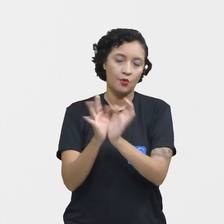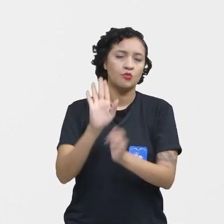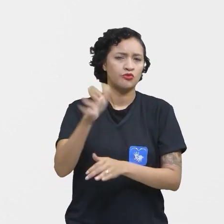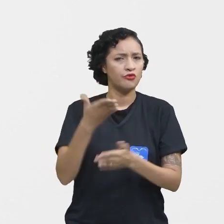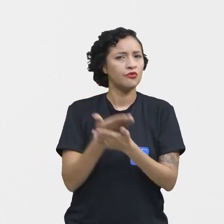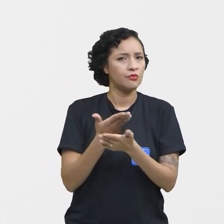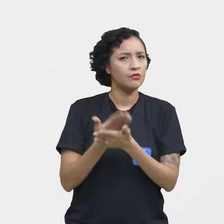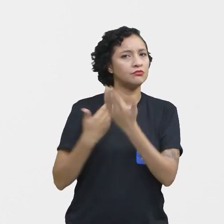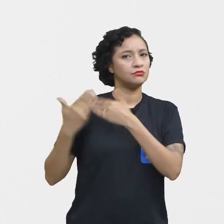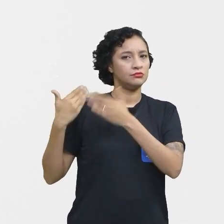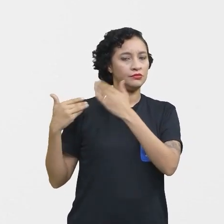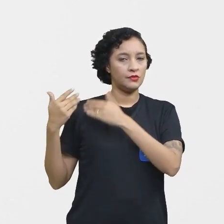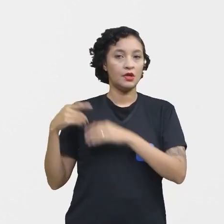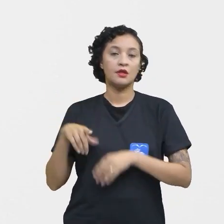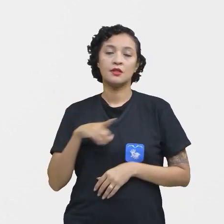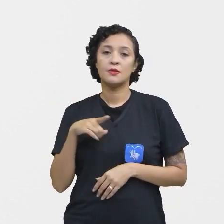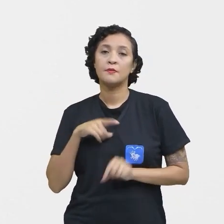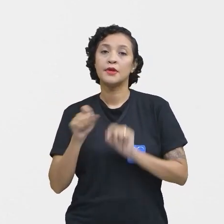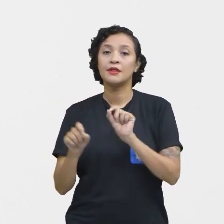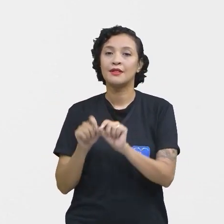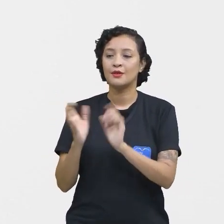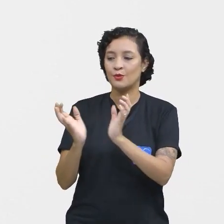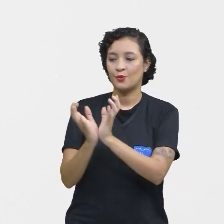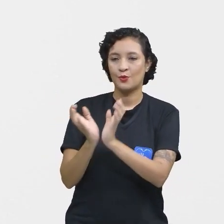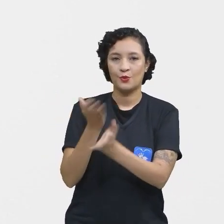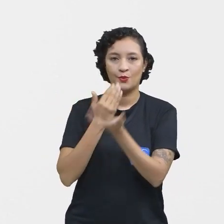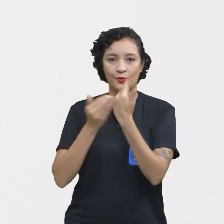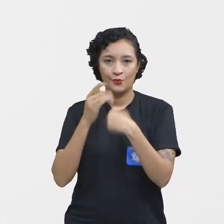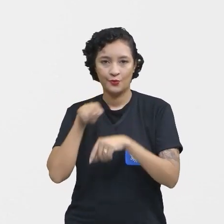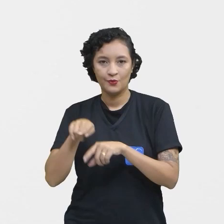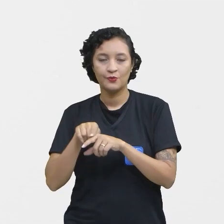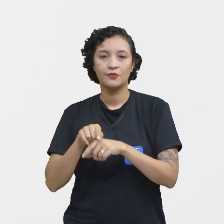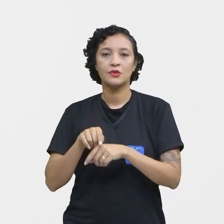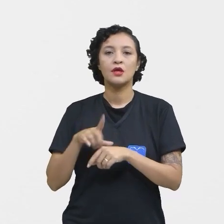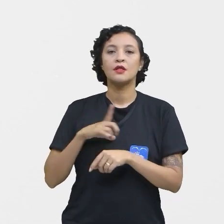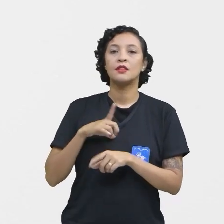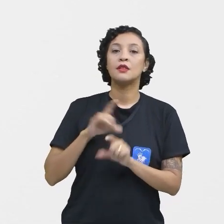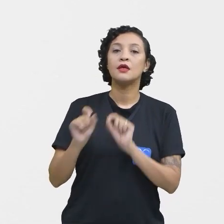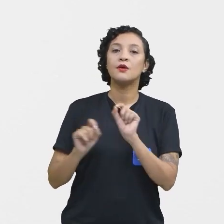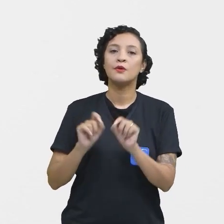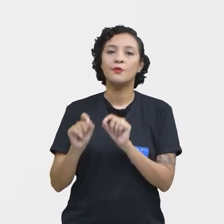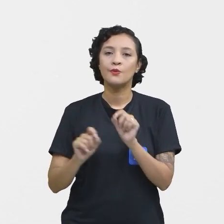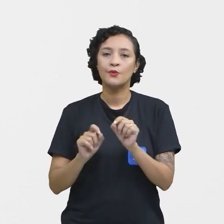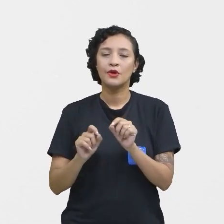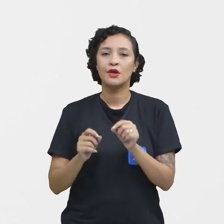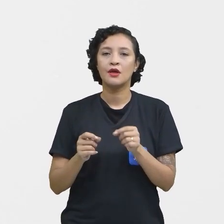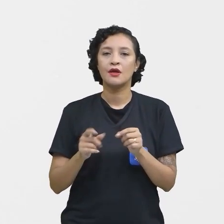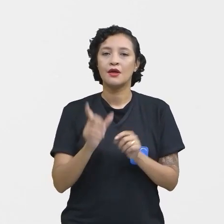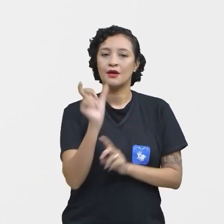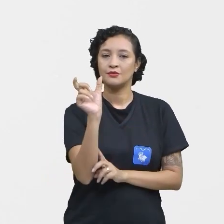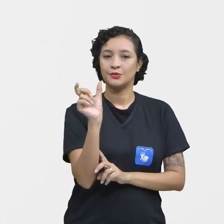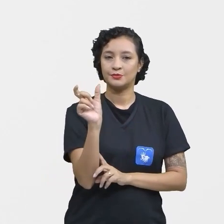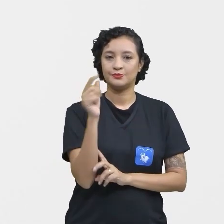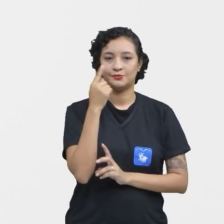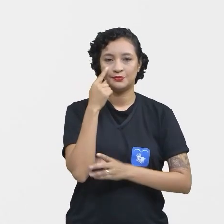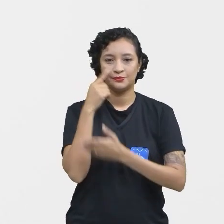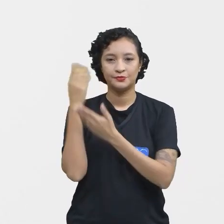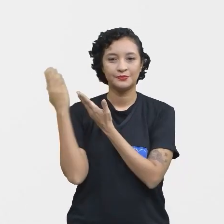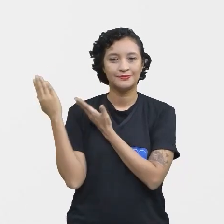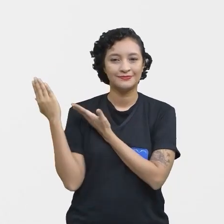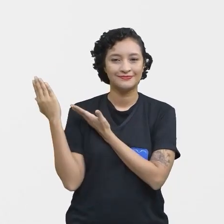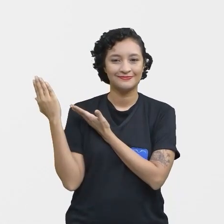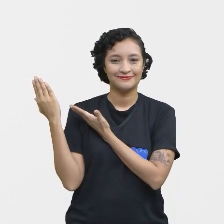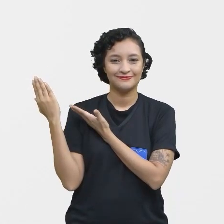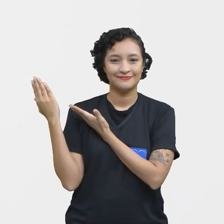Mas além da cadeia alimentar, também existe outra situação. Olha essa imagem.